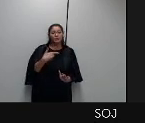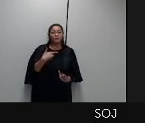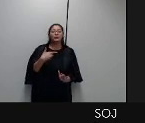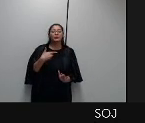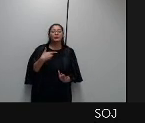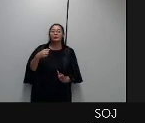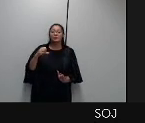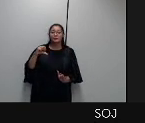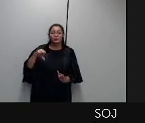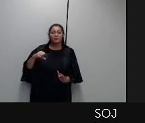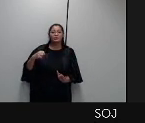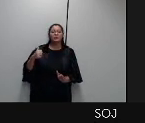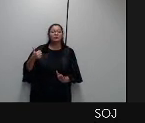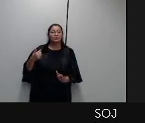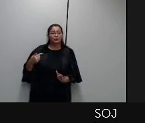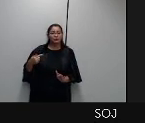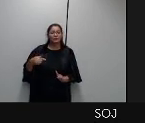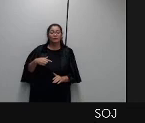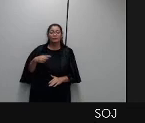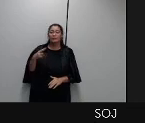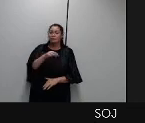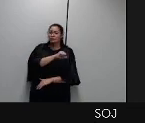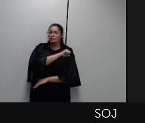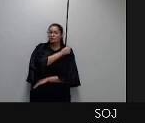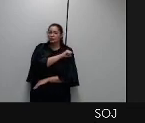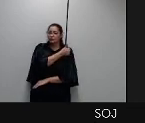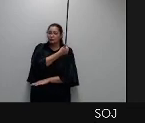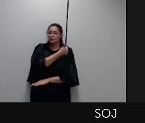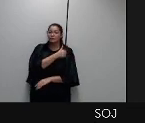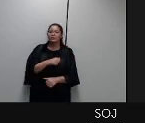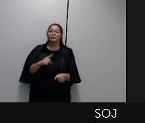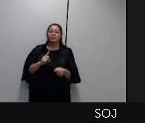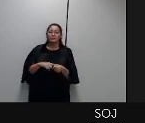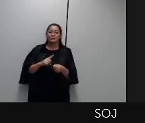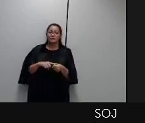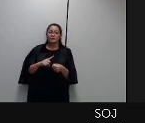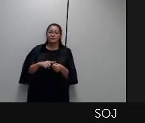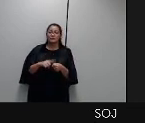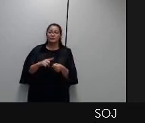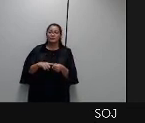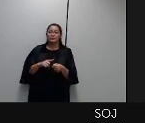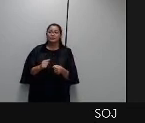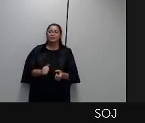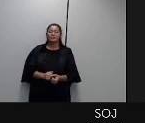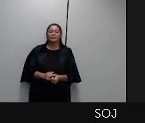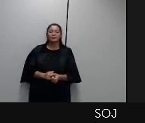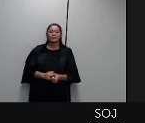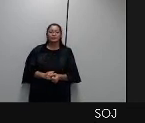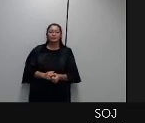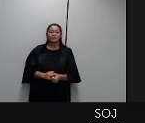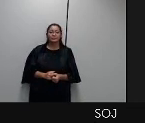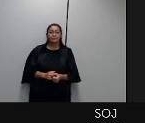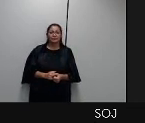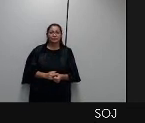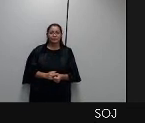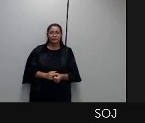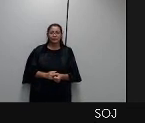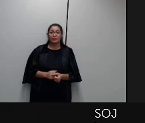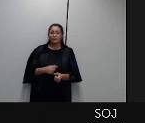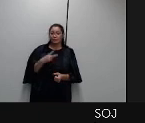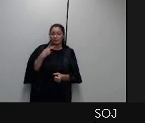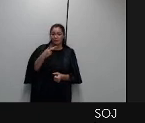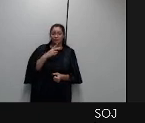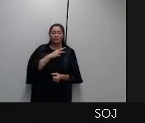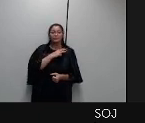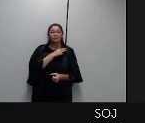Rio de Janeiro esse processo tem um destaque meu mas me parece também que tem um destaque da ministra Regina é